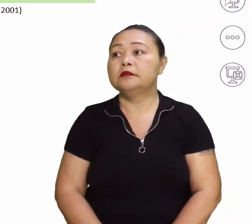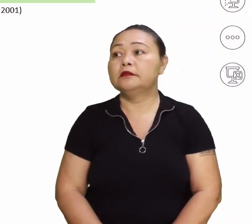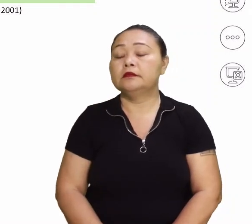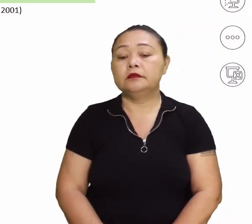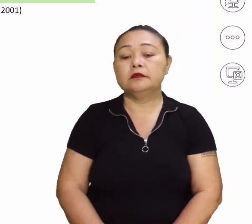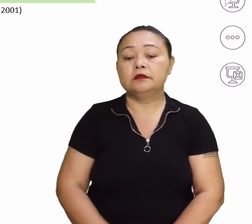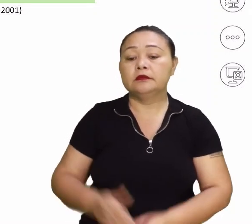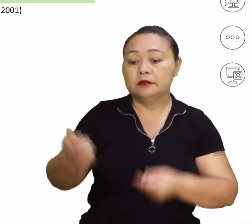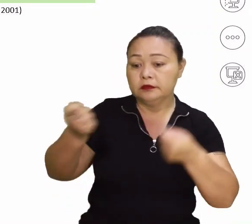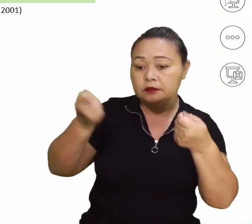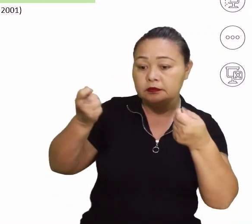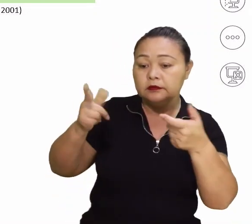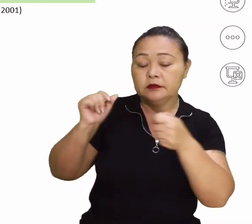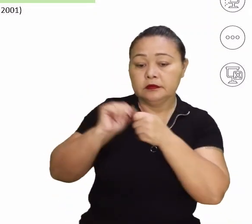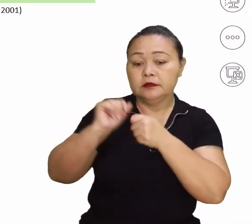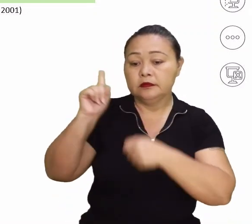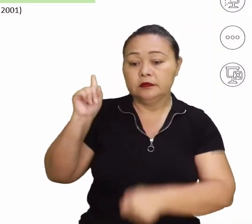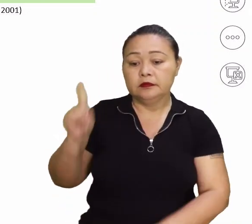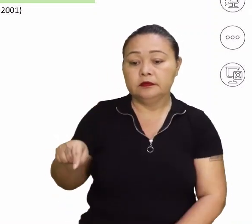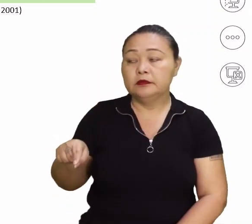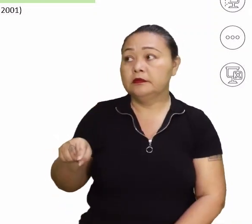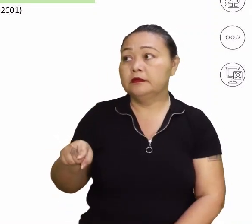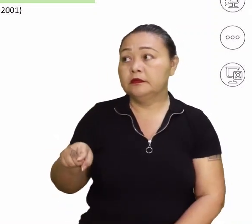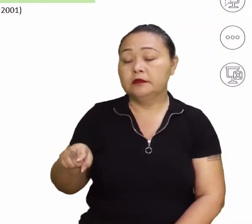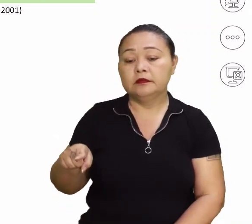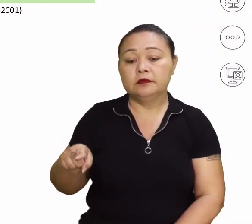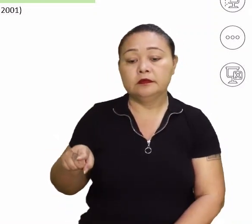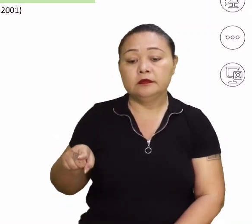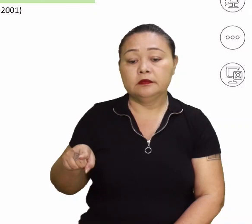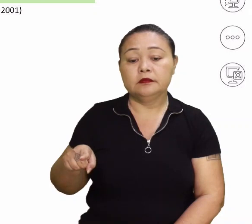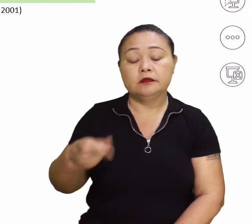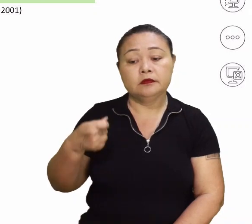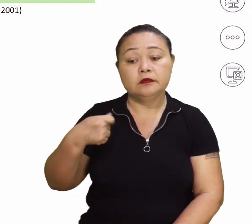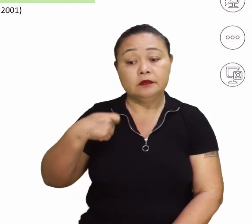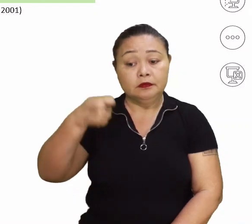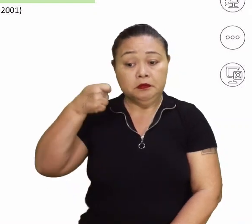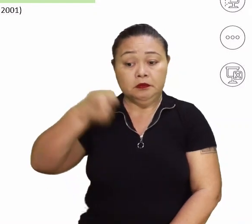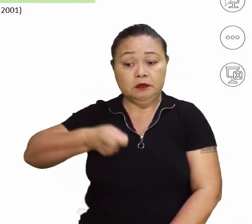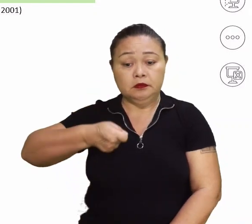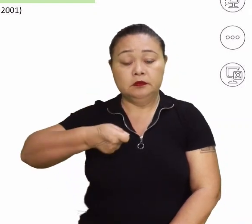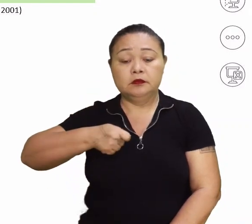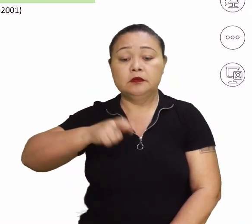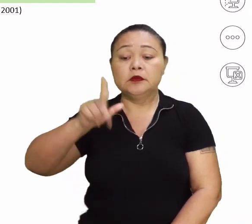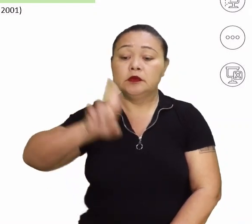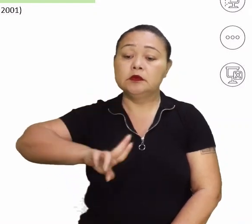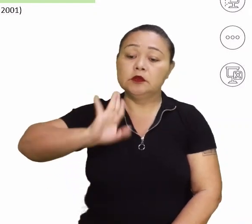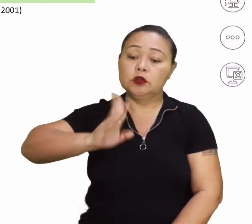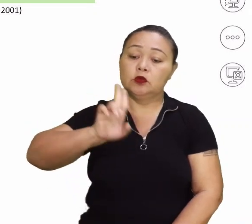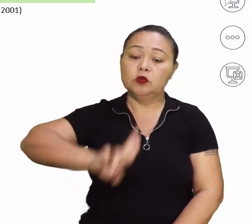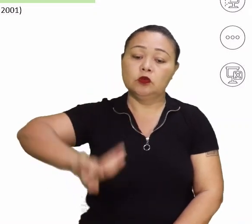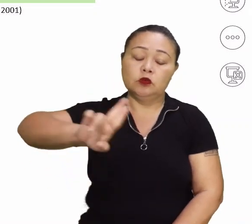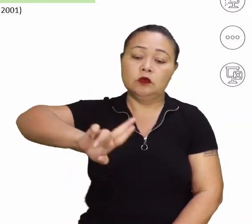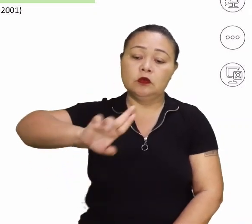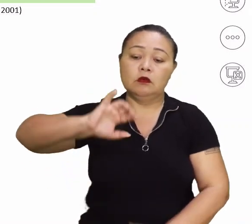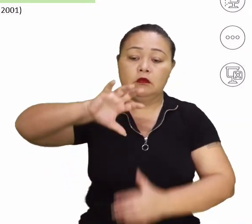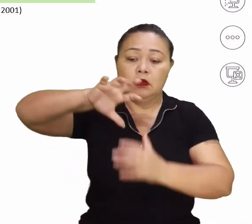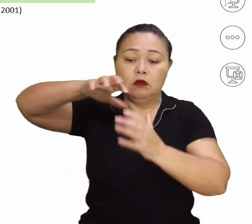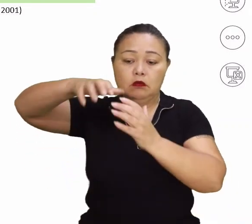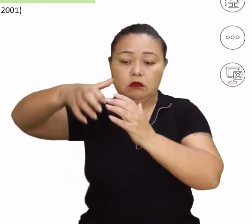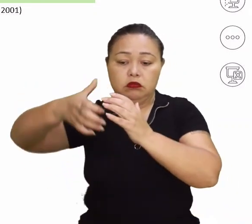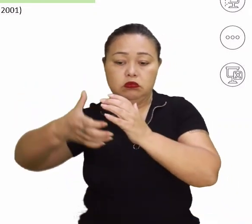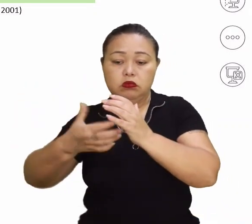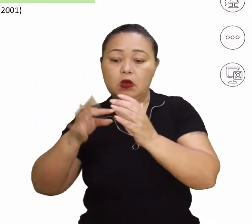Essa garimpagem aí, ó, é de uma forma muito abrupta, porque já está utilizando maquinários,